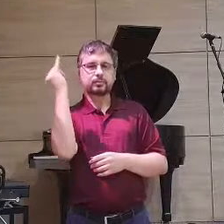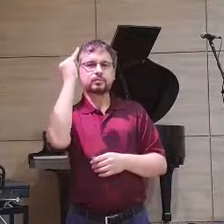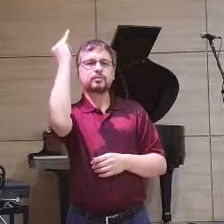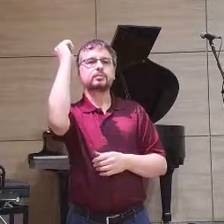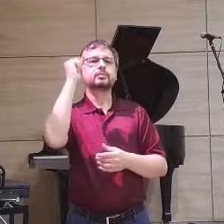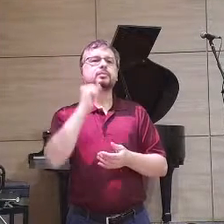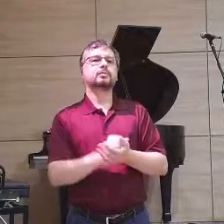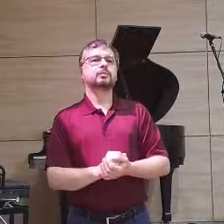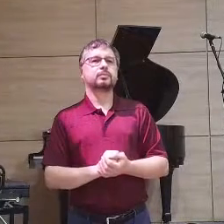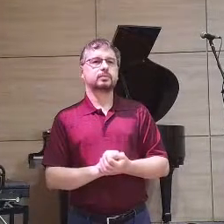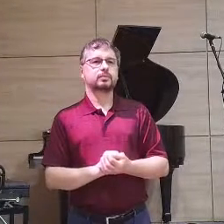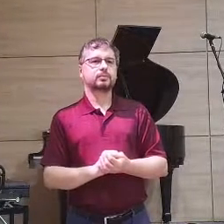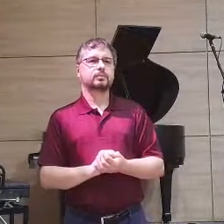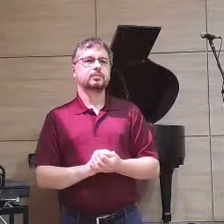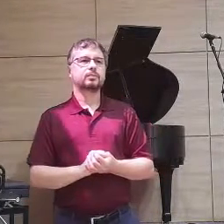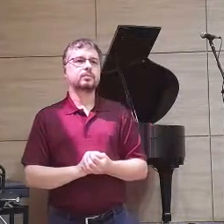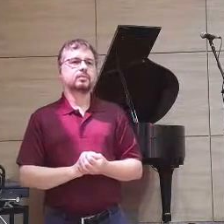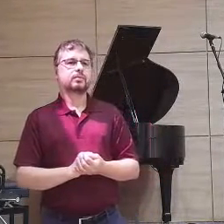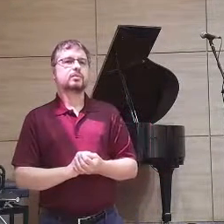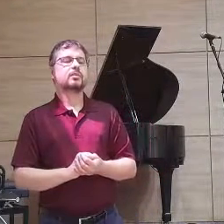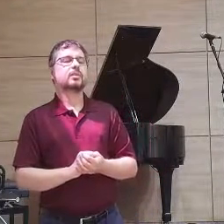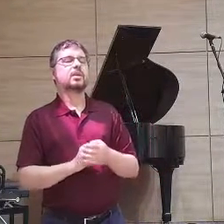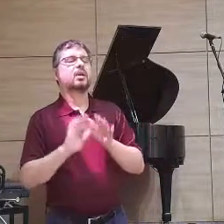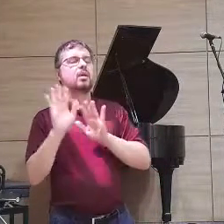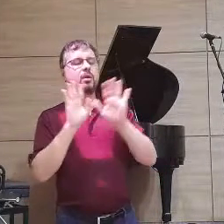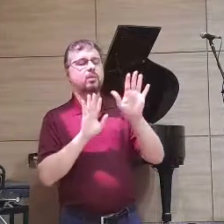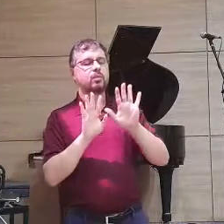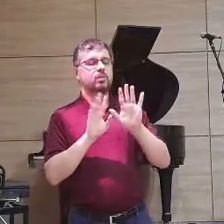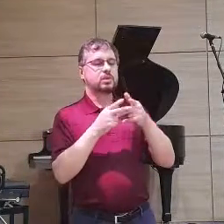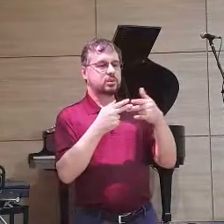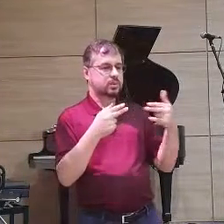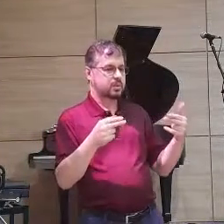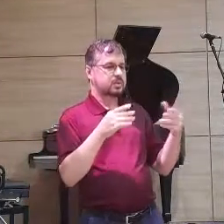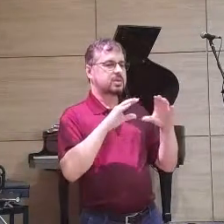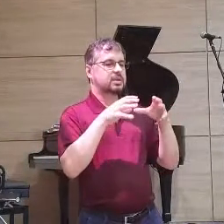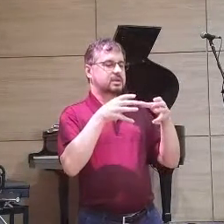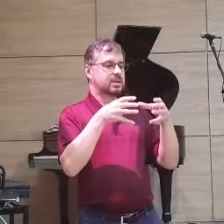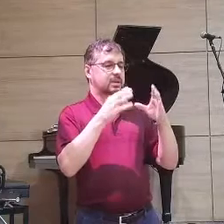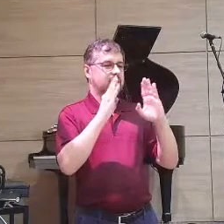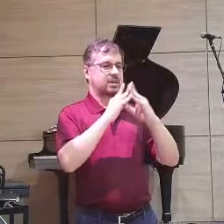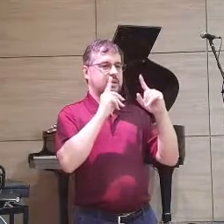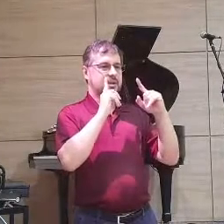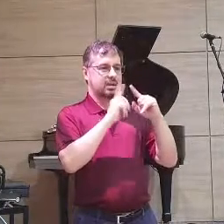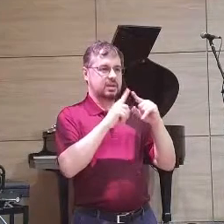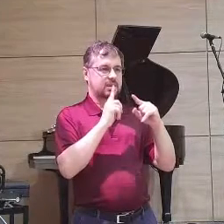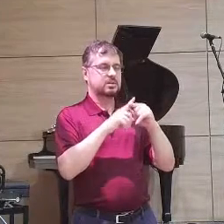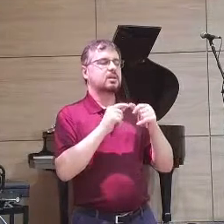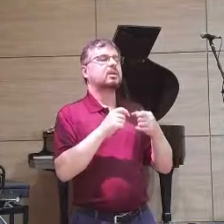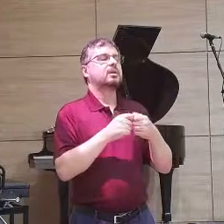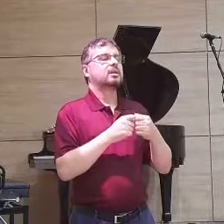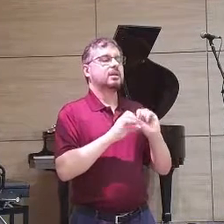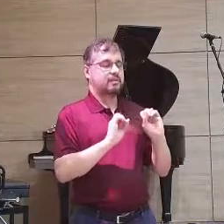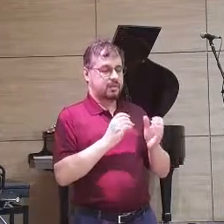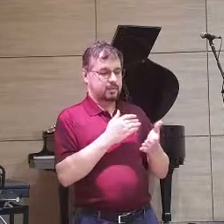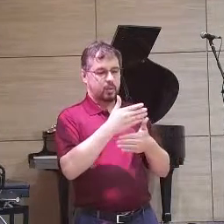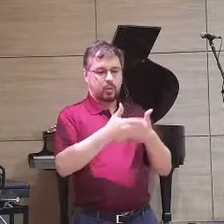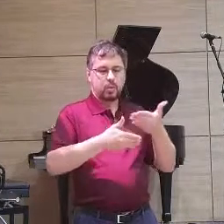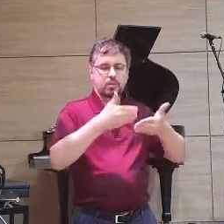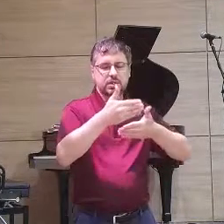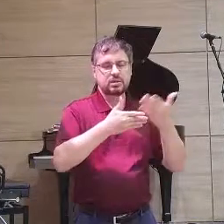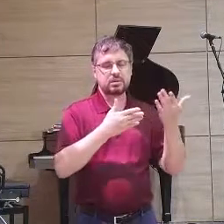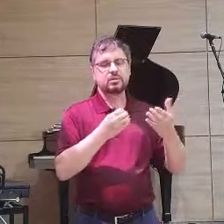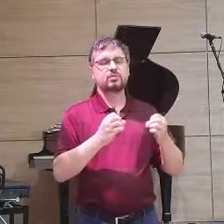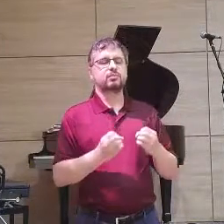olhar como está olhando em algumas características dessa igreja que estava se formando a primeira das características dessa igreja é que